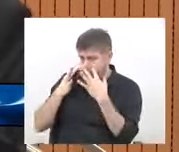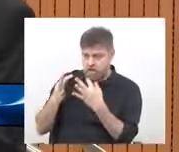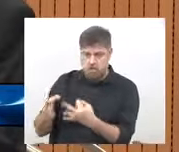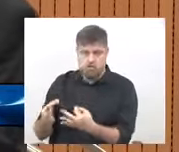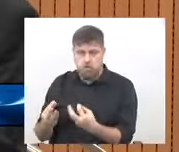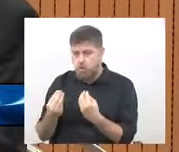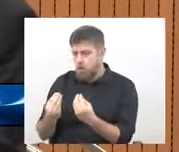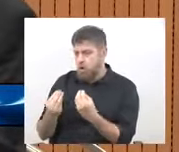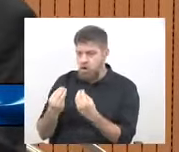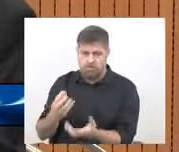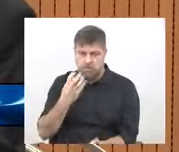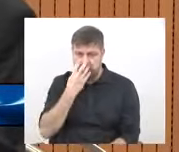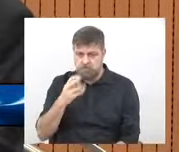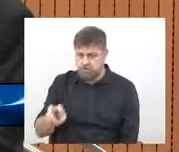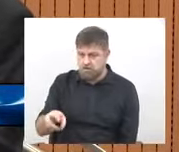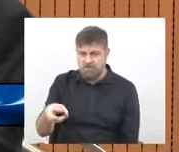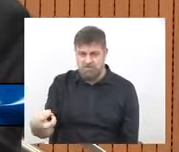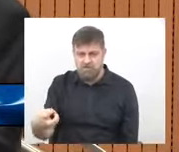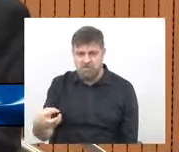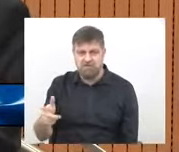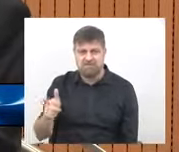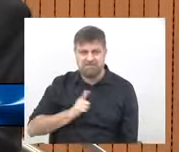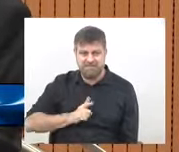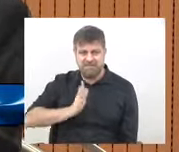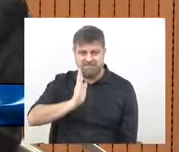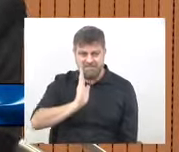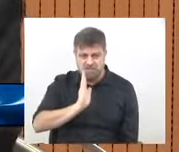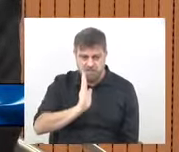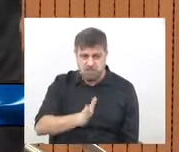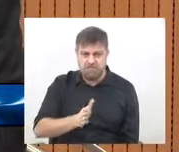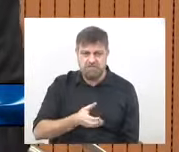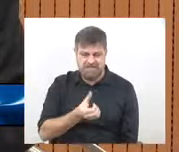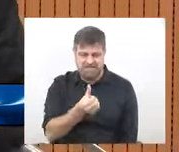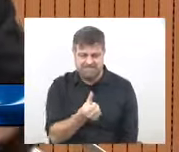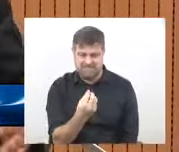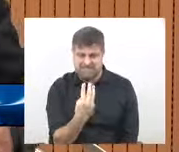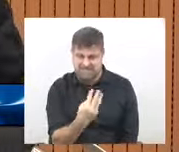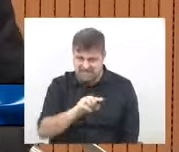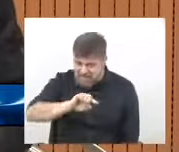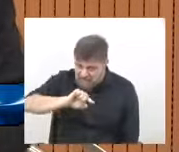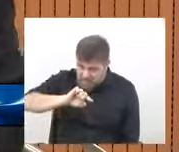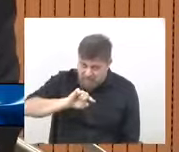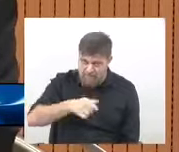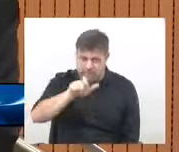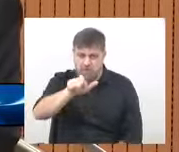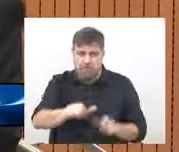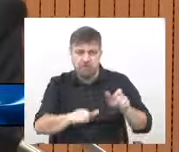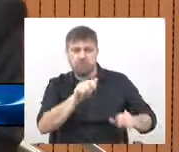à morte de um animal, sendo que nós tivemos aí 63 mil mortes no ano de